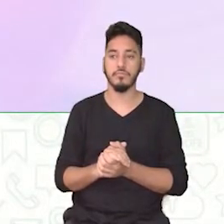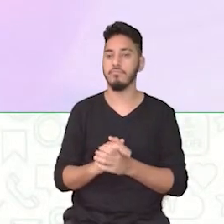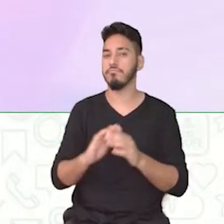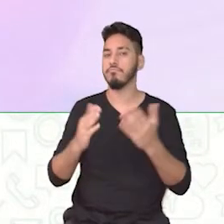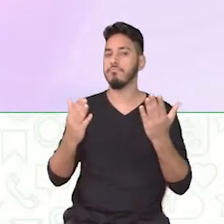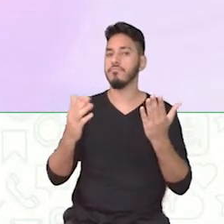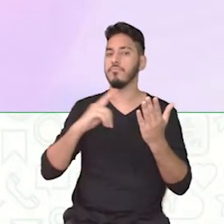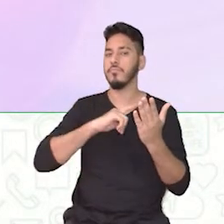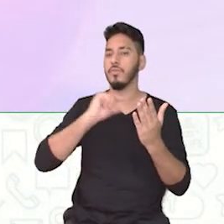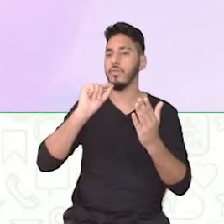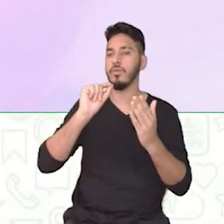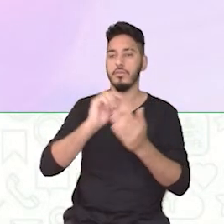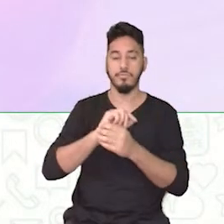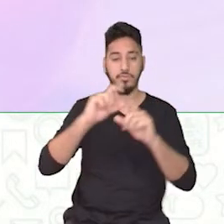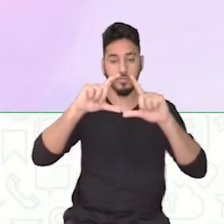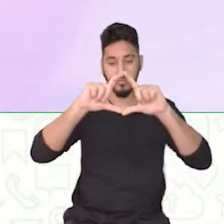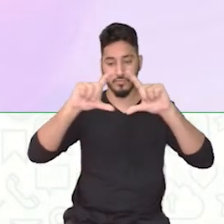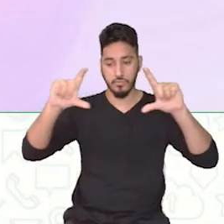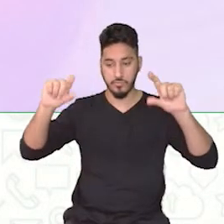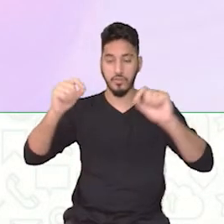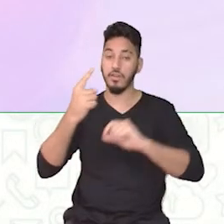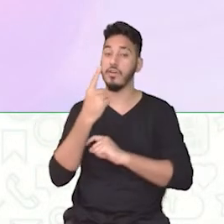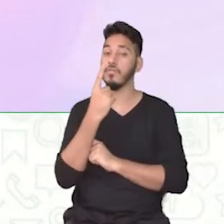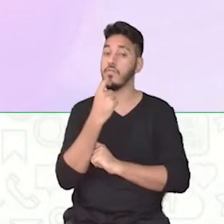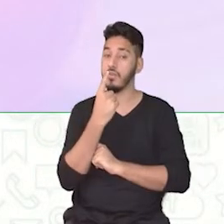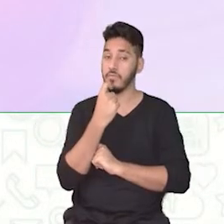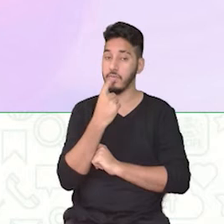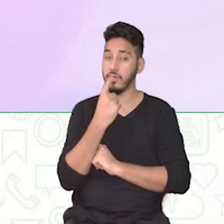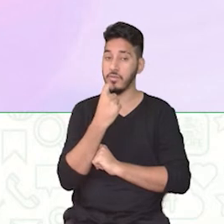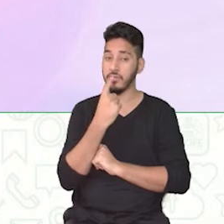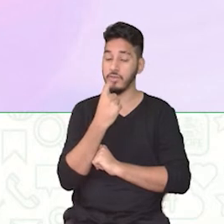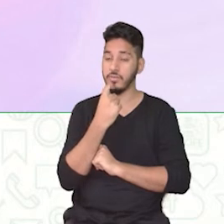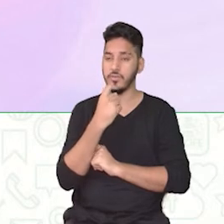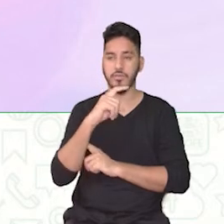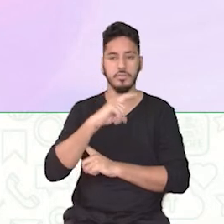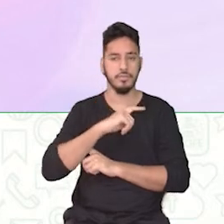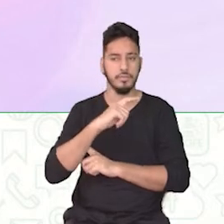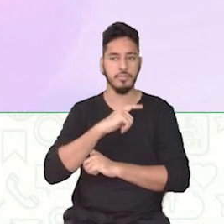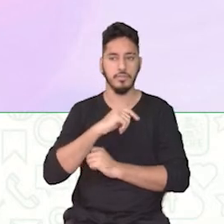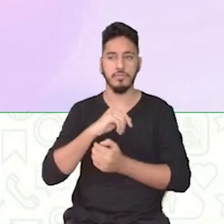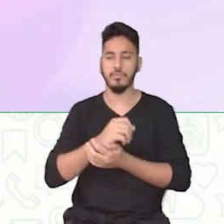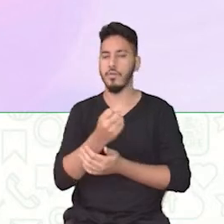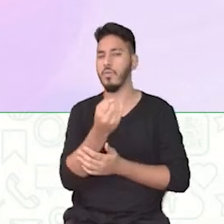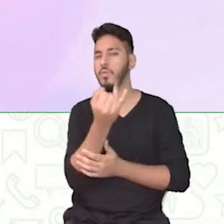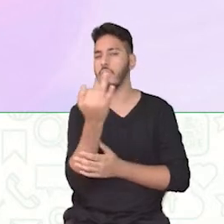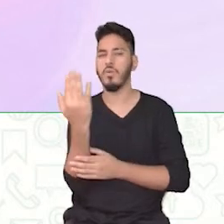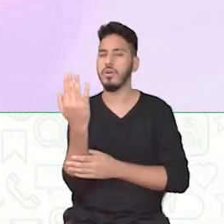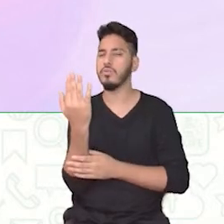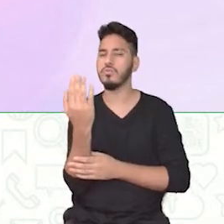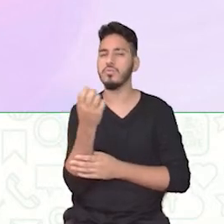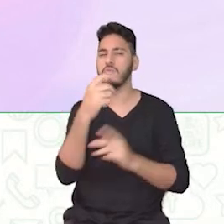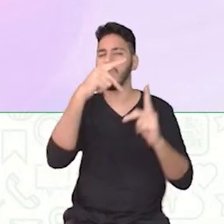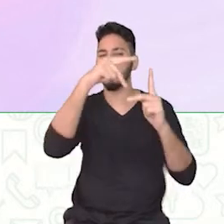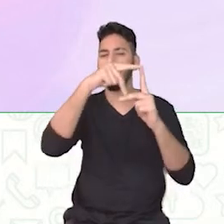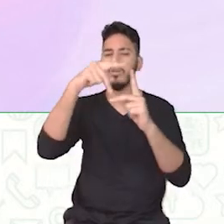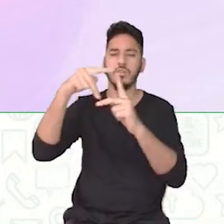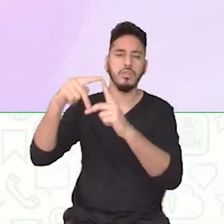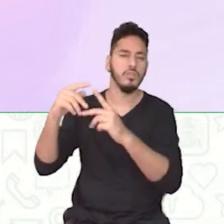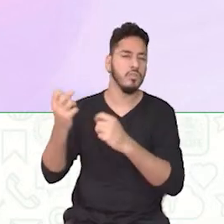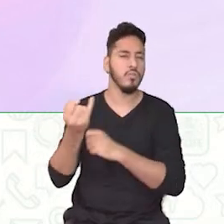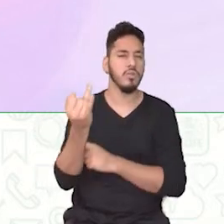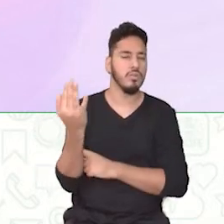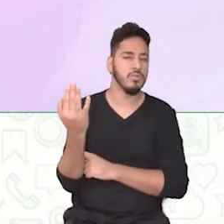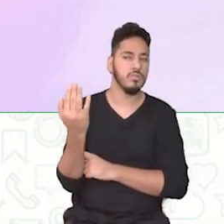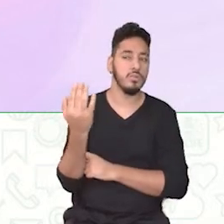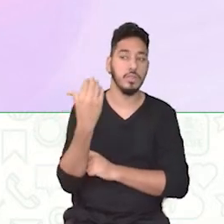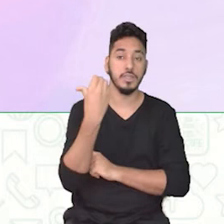Então, eu tenho que o perímetro do retângulo vermelho, que tem aí, olha, quantos quadrinhos ele tem? Não é?